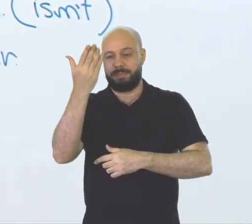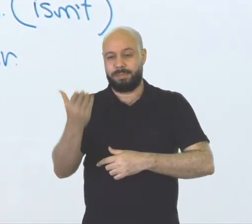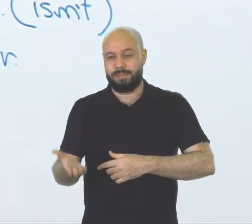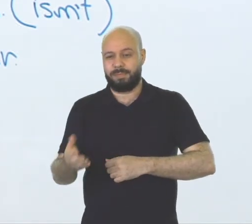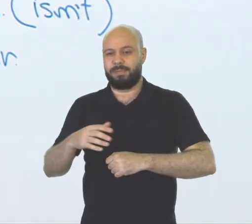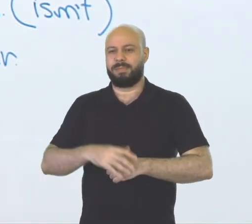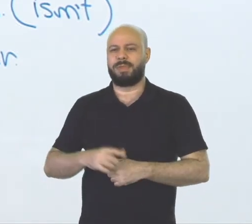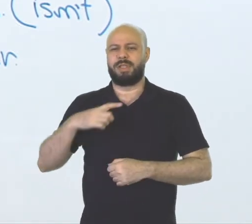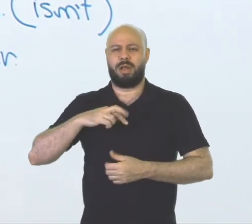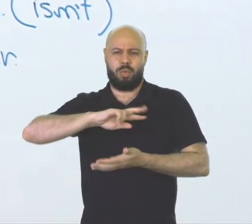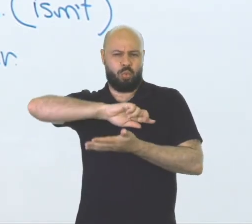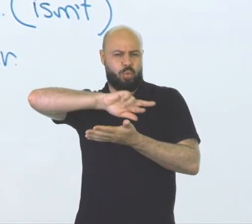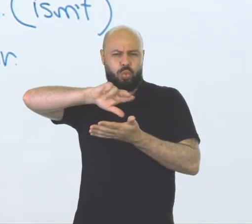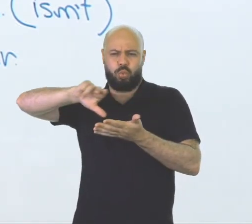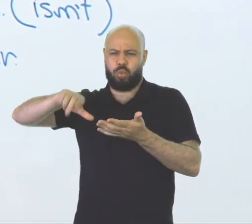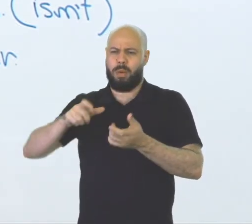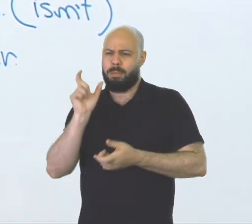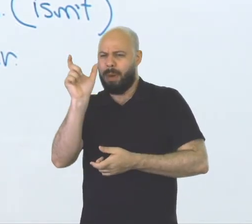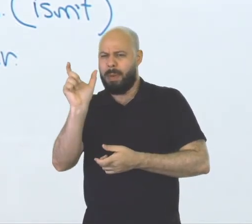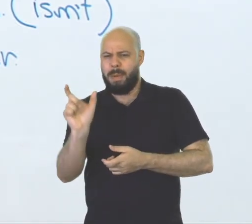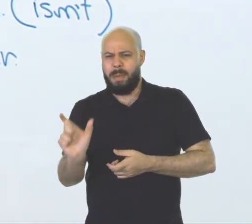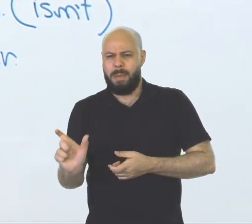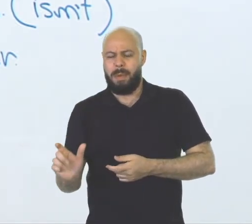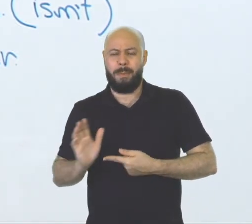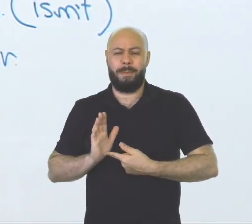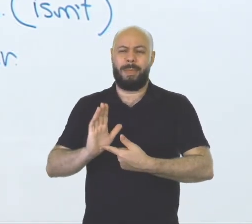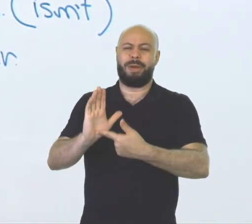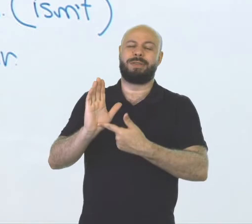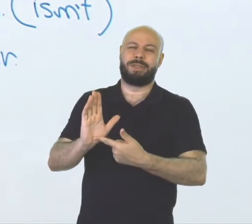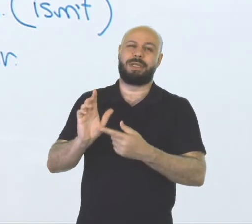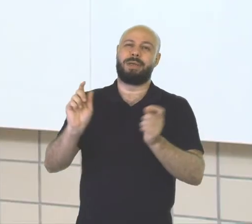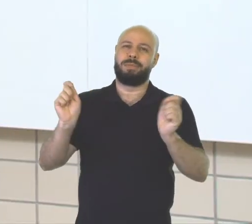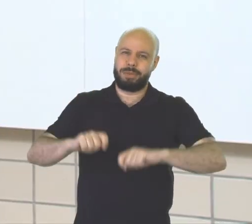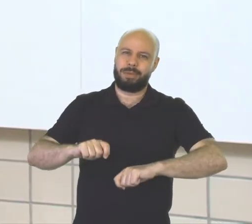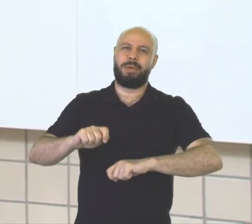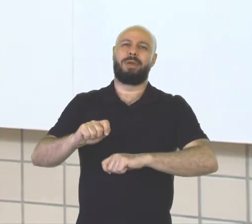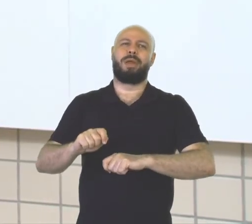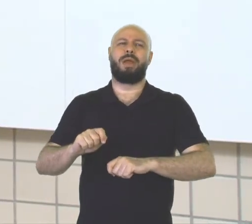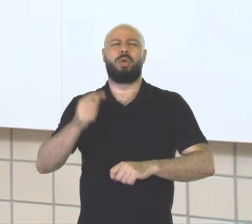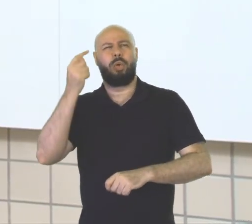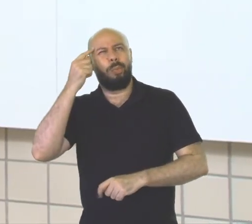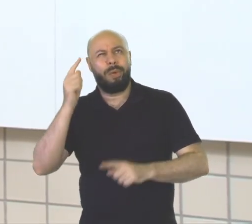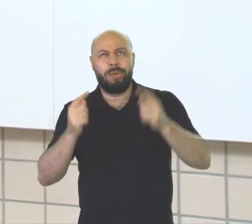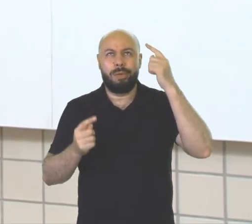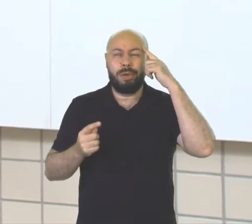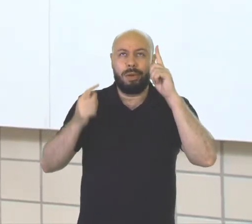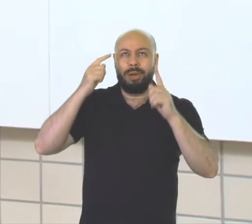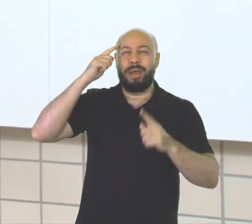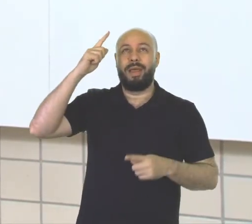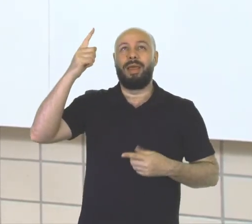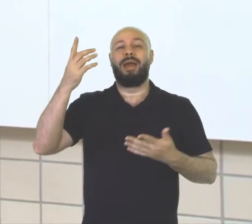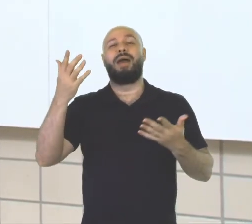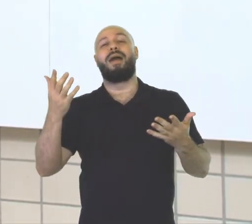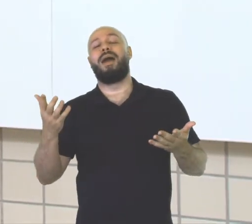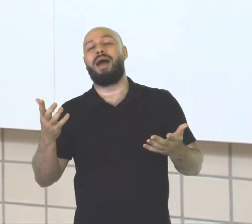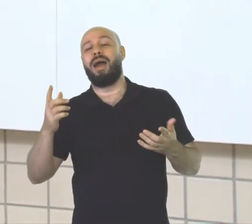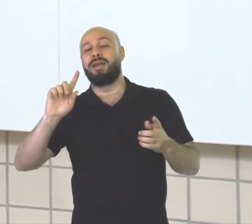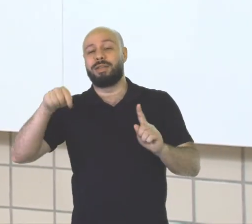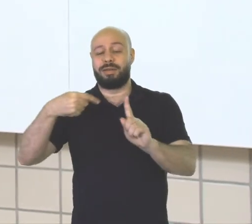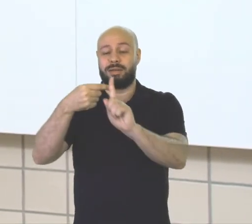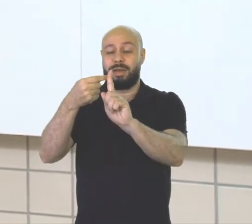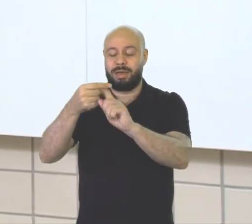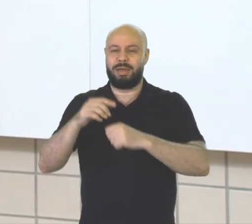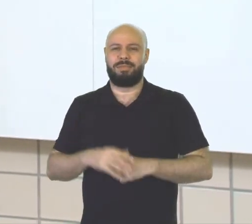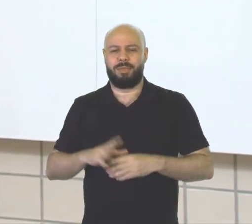existem inúmeras palavras mostrando essas ideias de